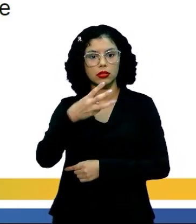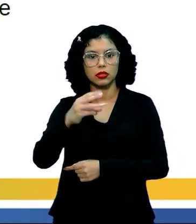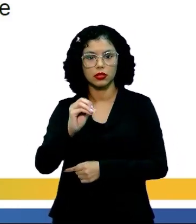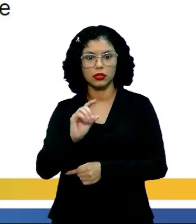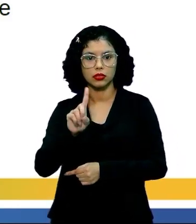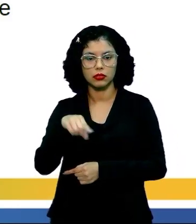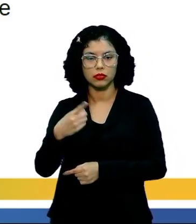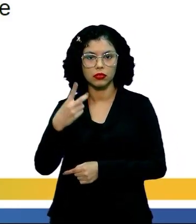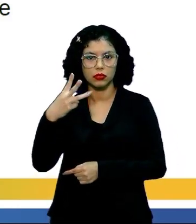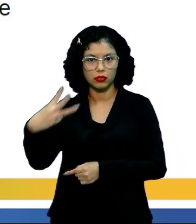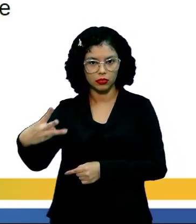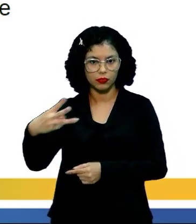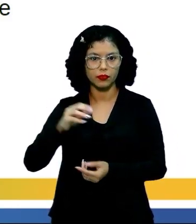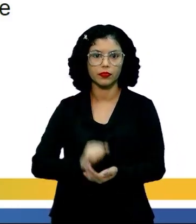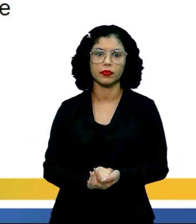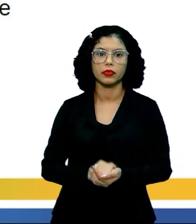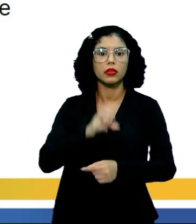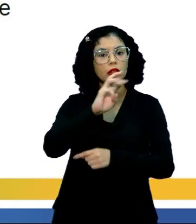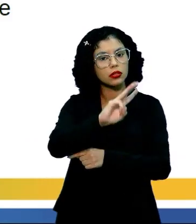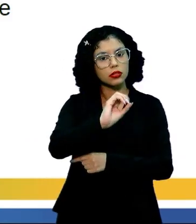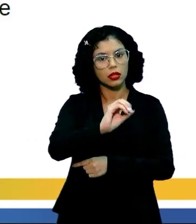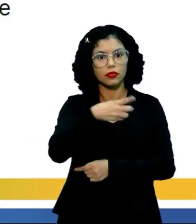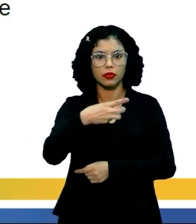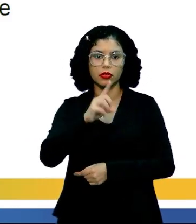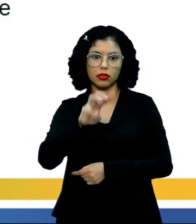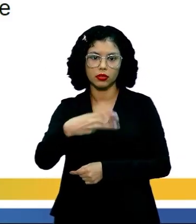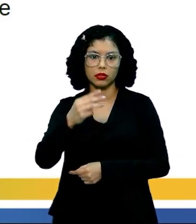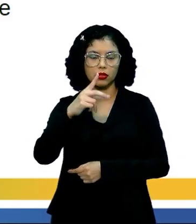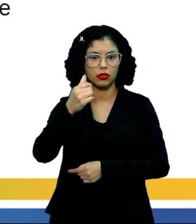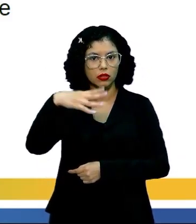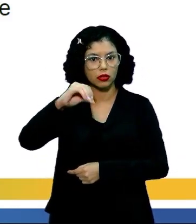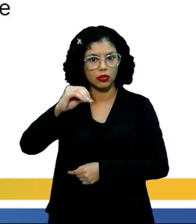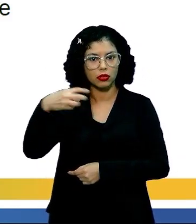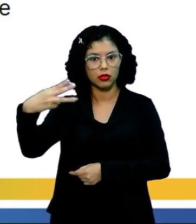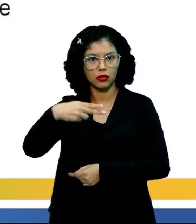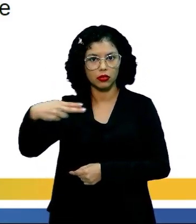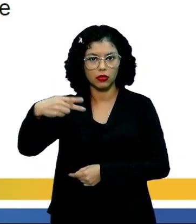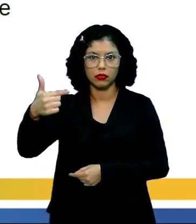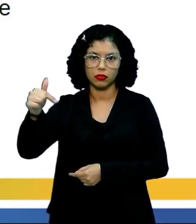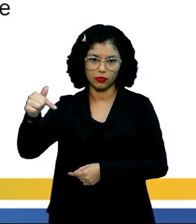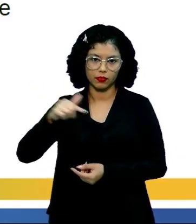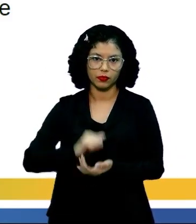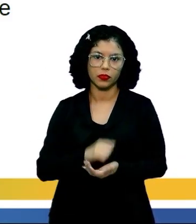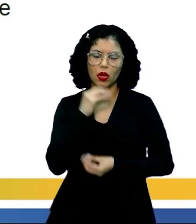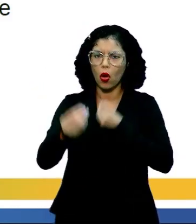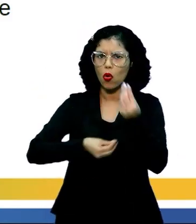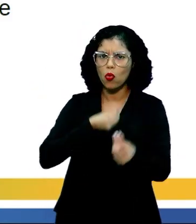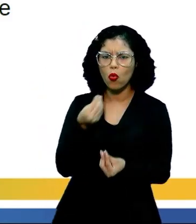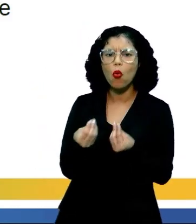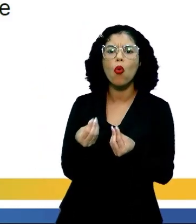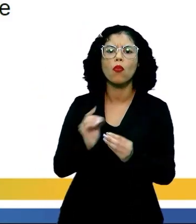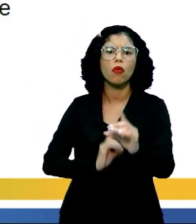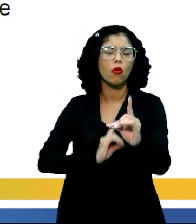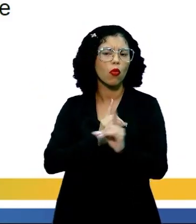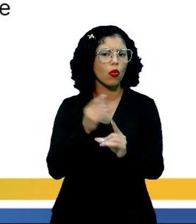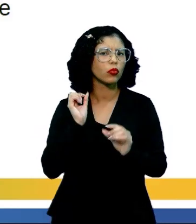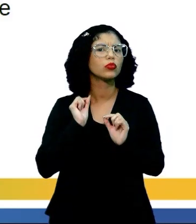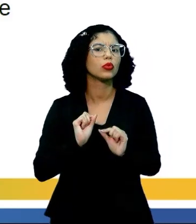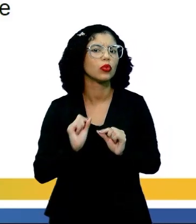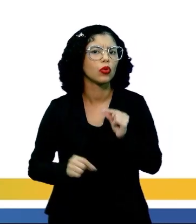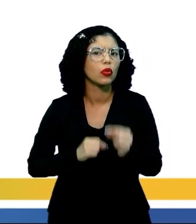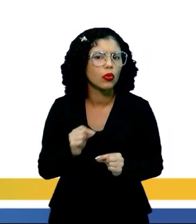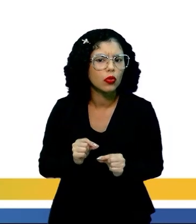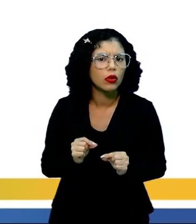que é 0,3. E 0,3 vezes 90 também dá 27. Como você se identificou?